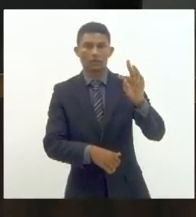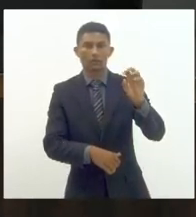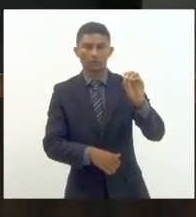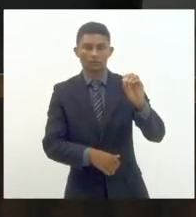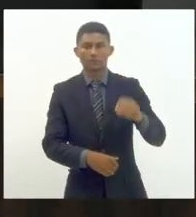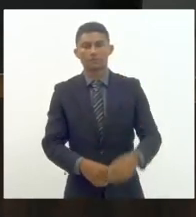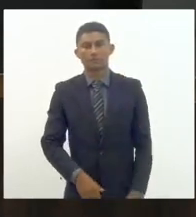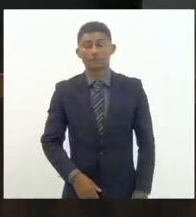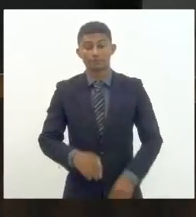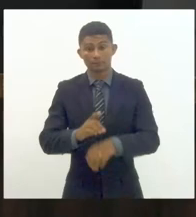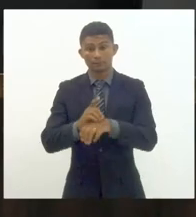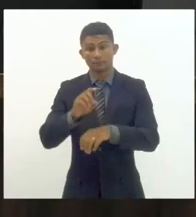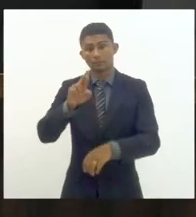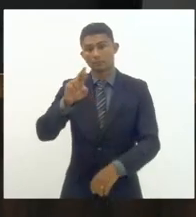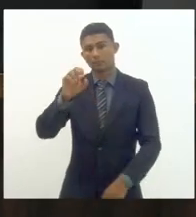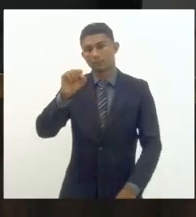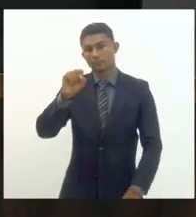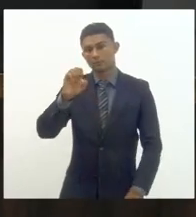Doutor Serginho.